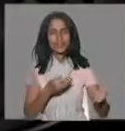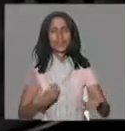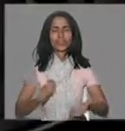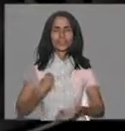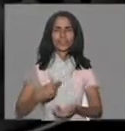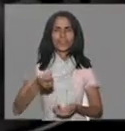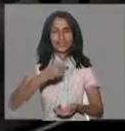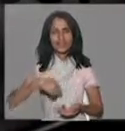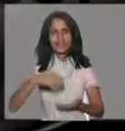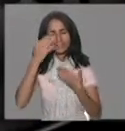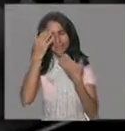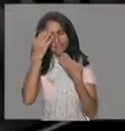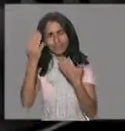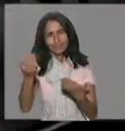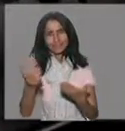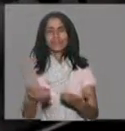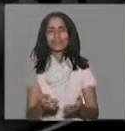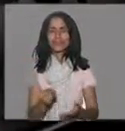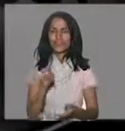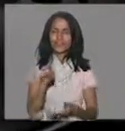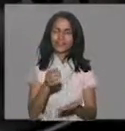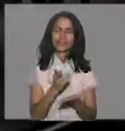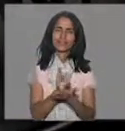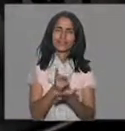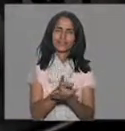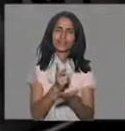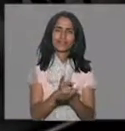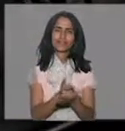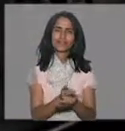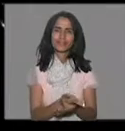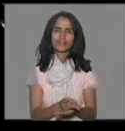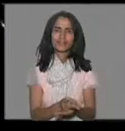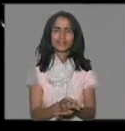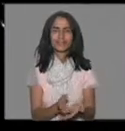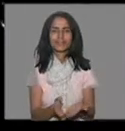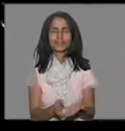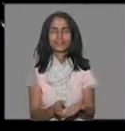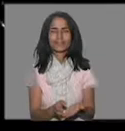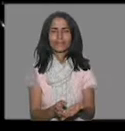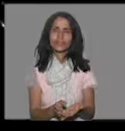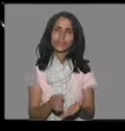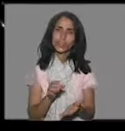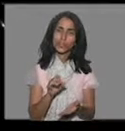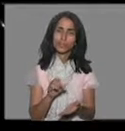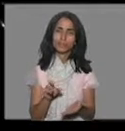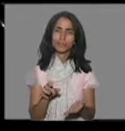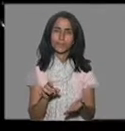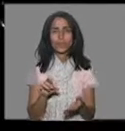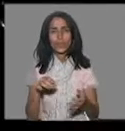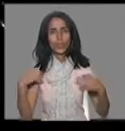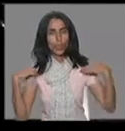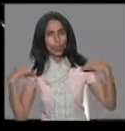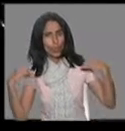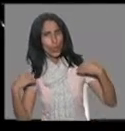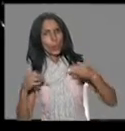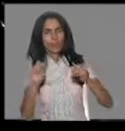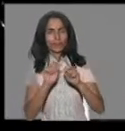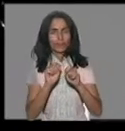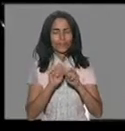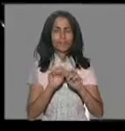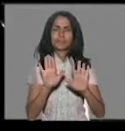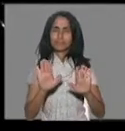vida muito obrigado e que você continue é não só fazendo roupas bonitas